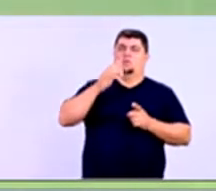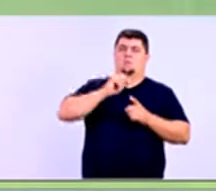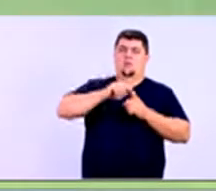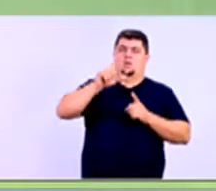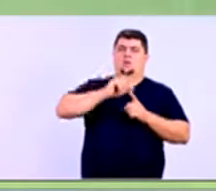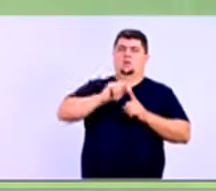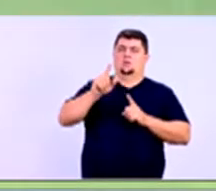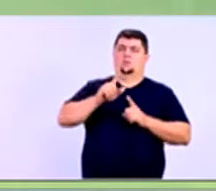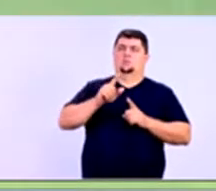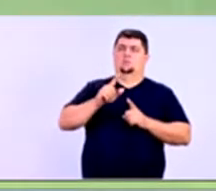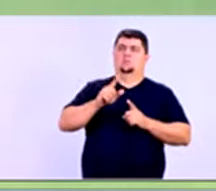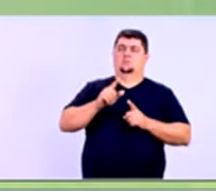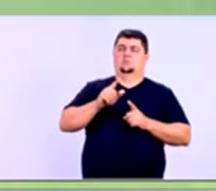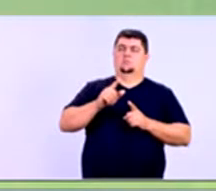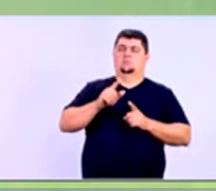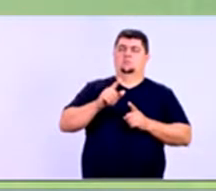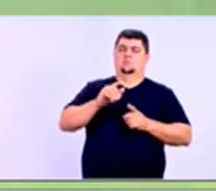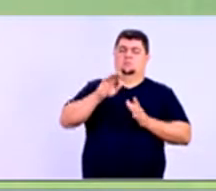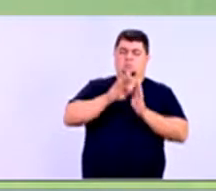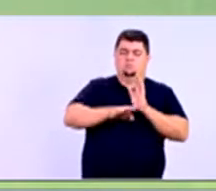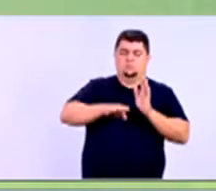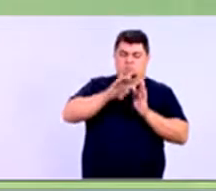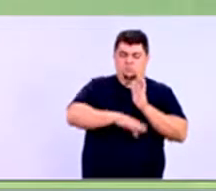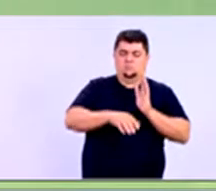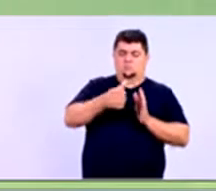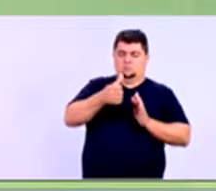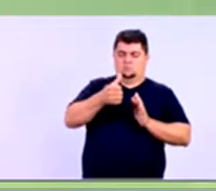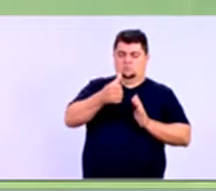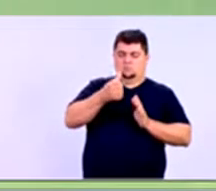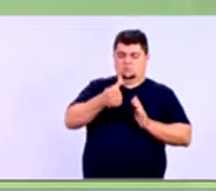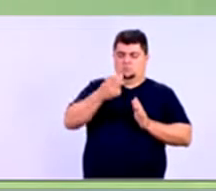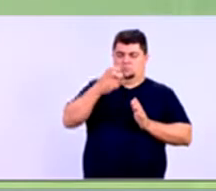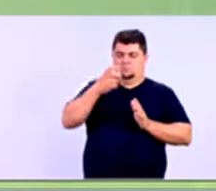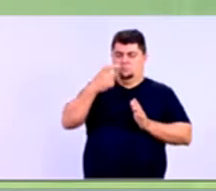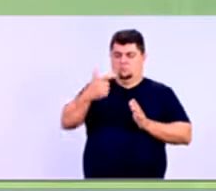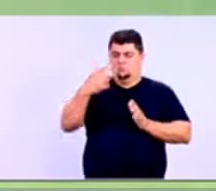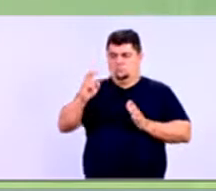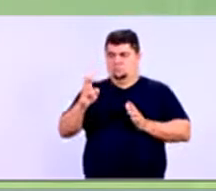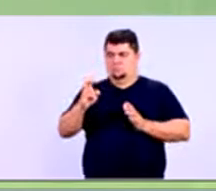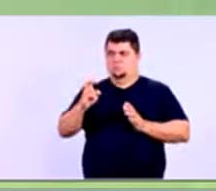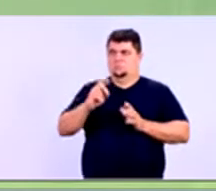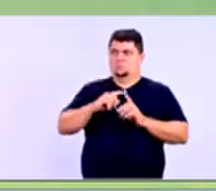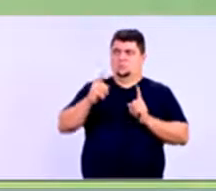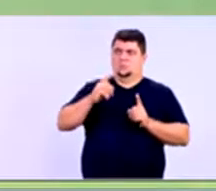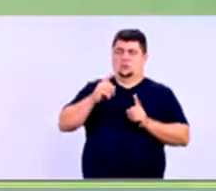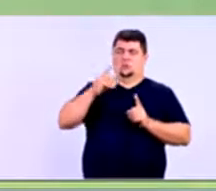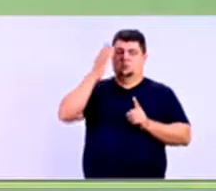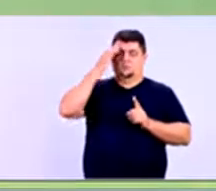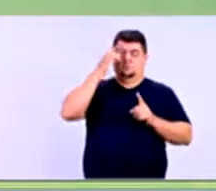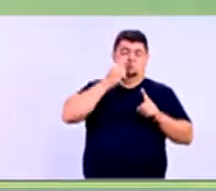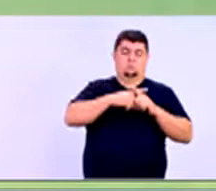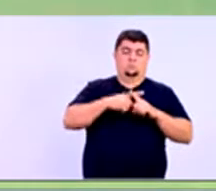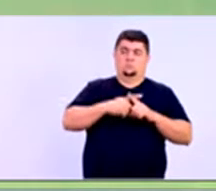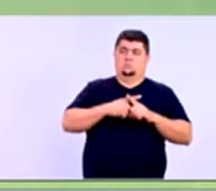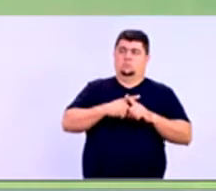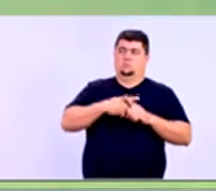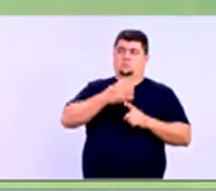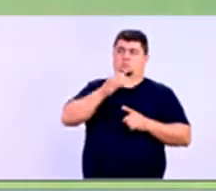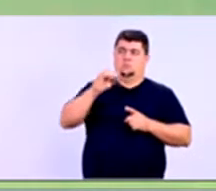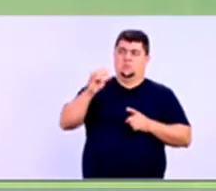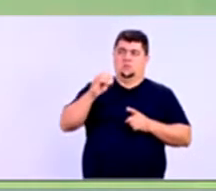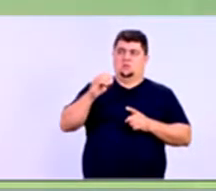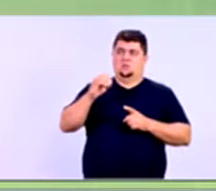eu estou diminuindo da minha dívida 625, basta eu multiplicar essas 100 parcelas